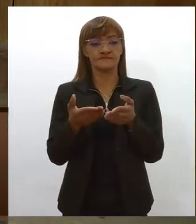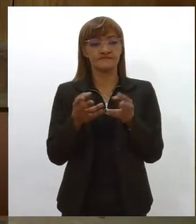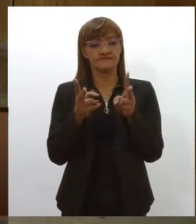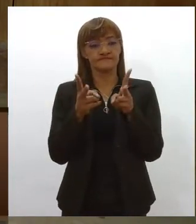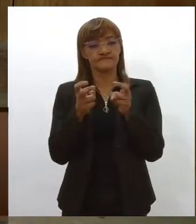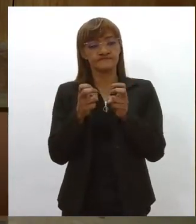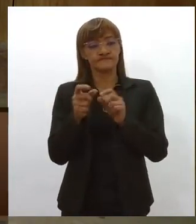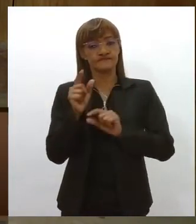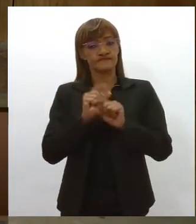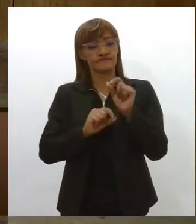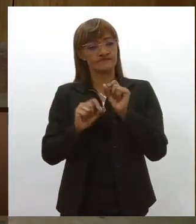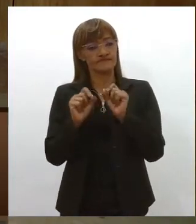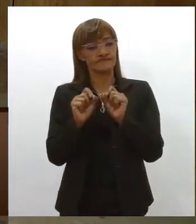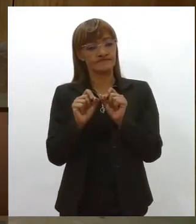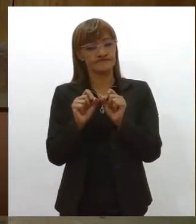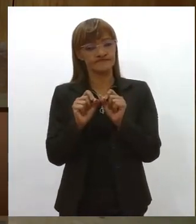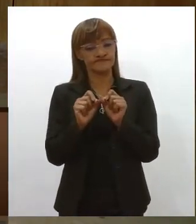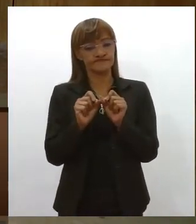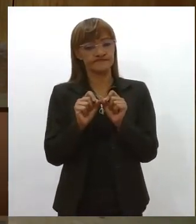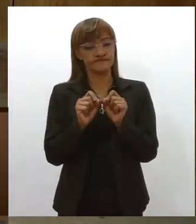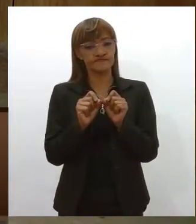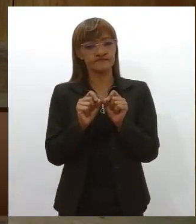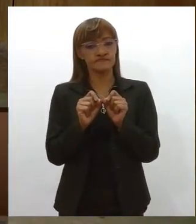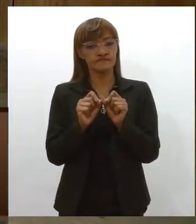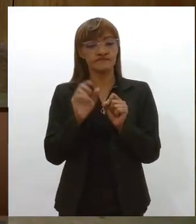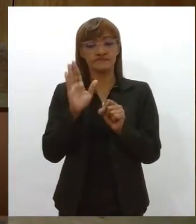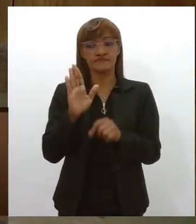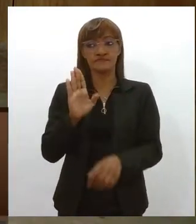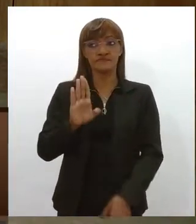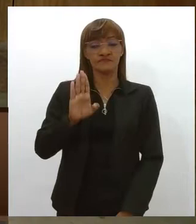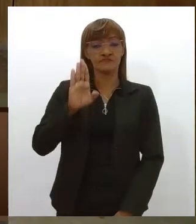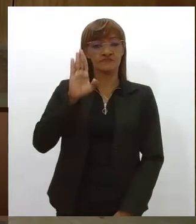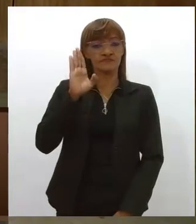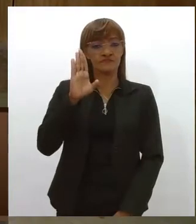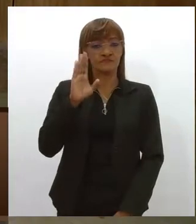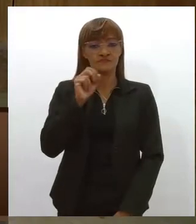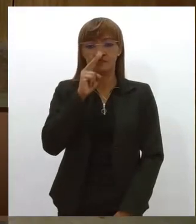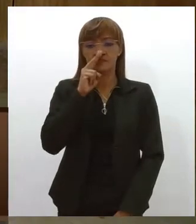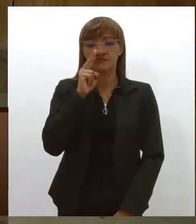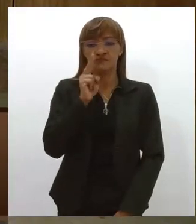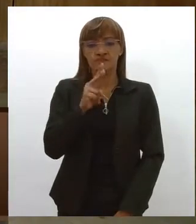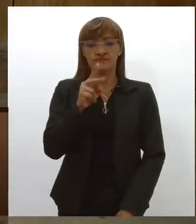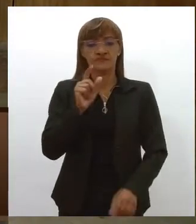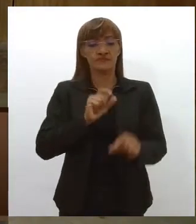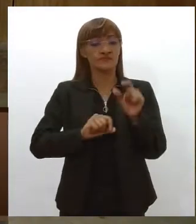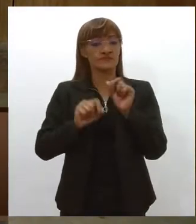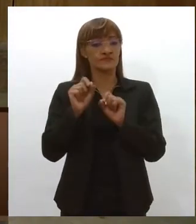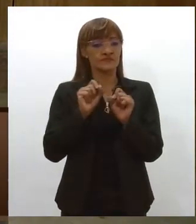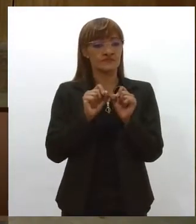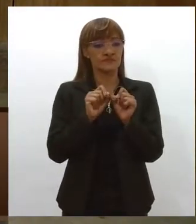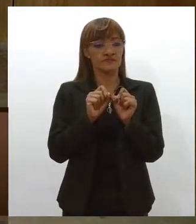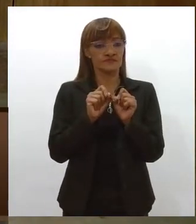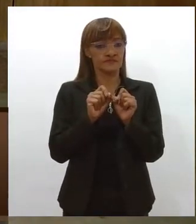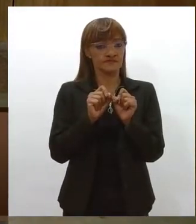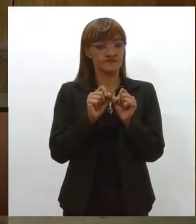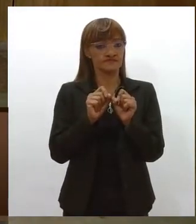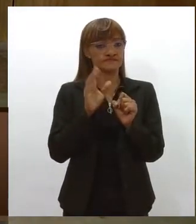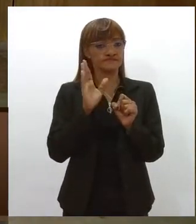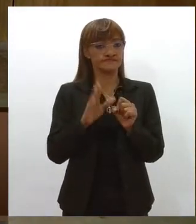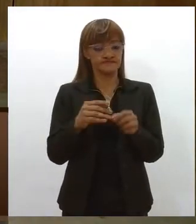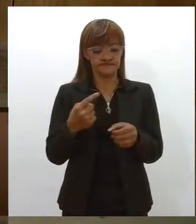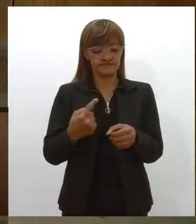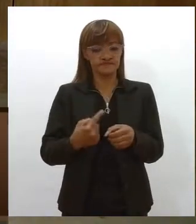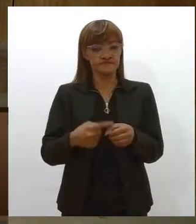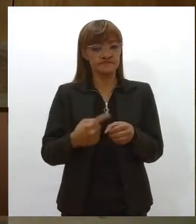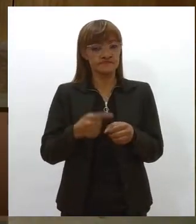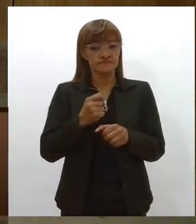contexto agora, dos eleitos, uma força muito grande também dos candidatos do interior do estado, né?